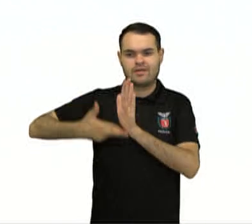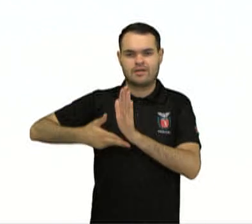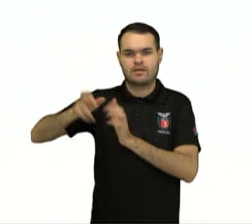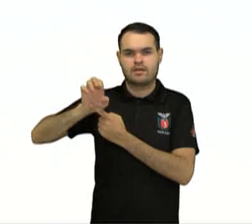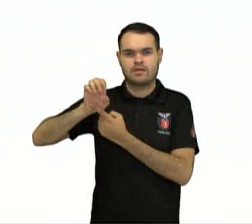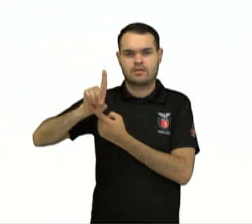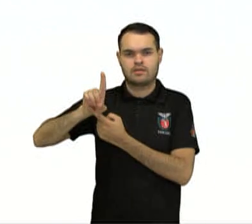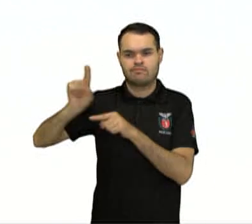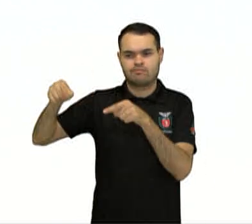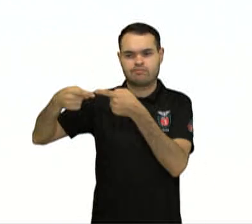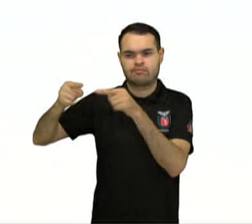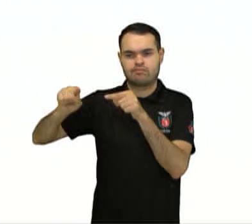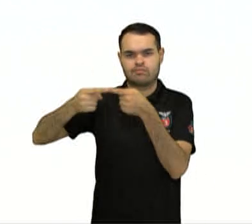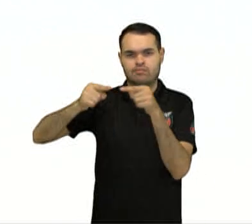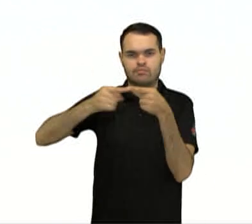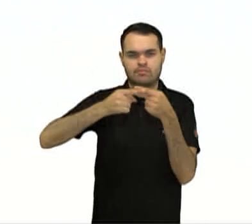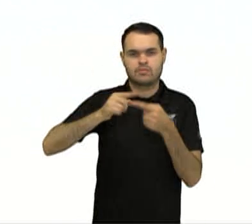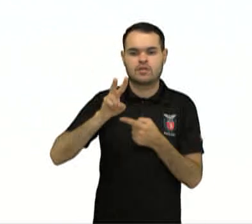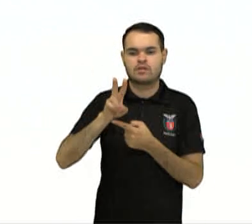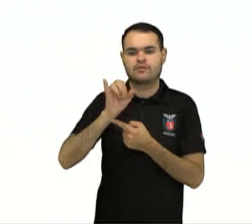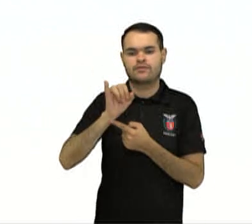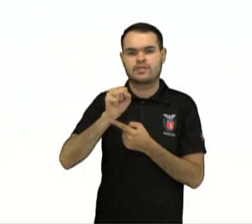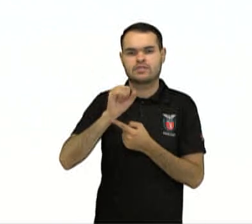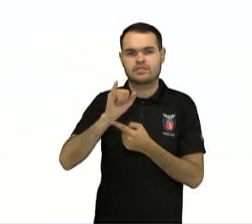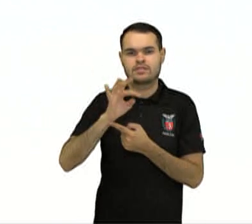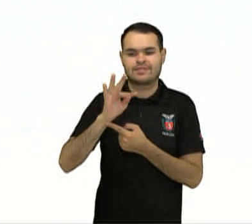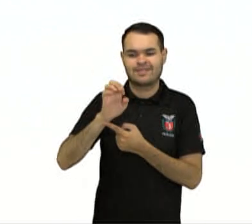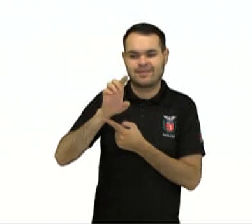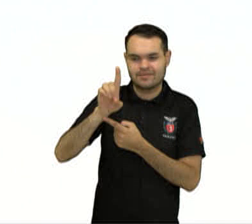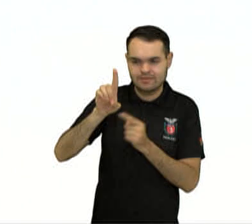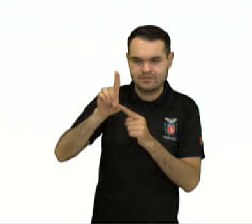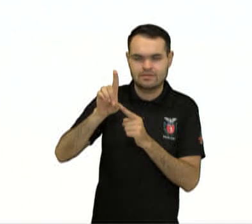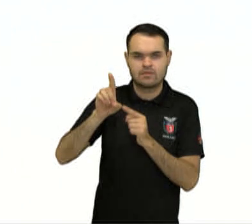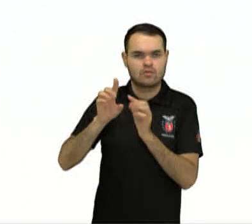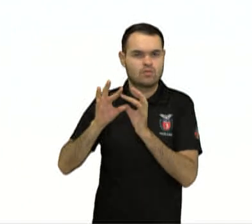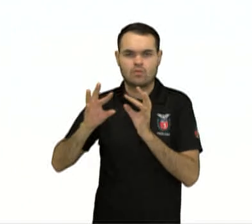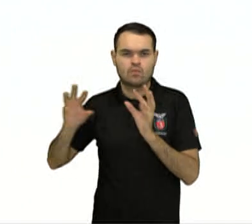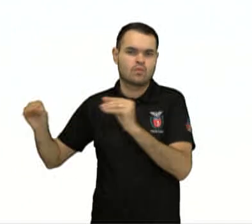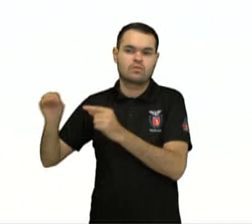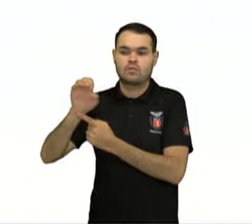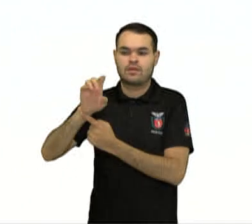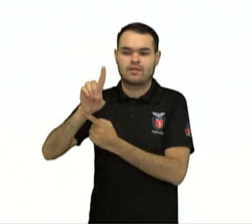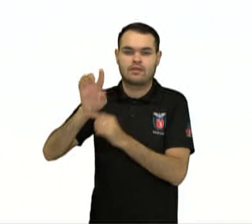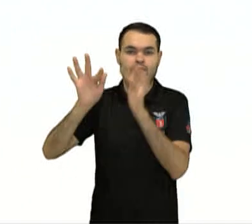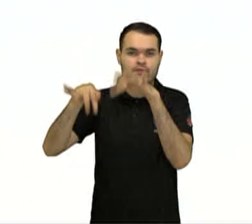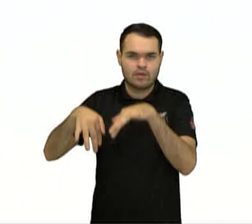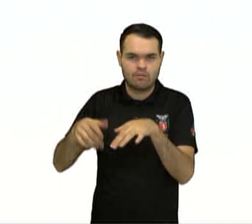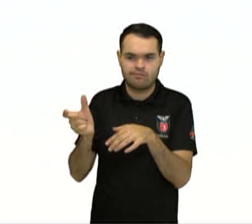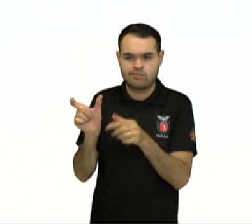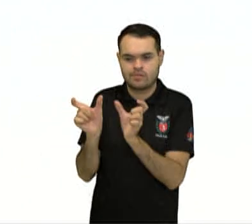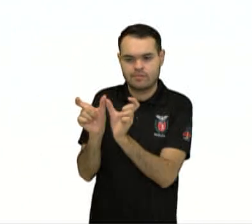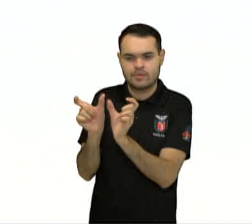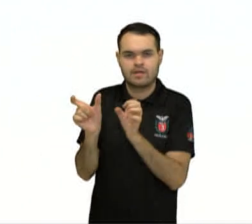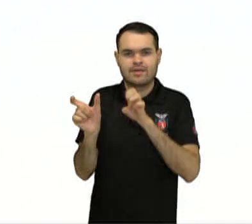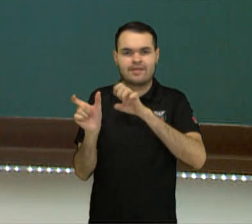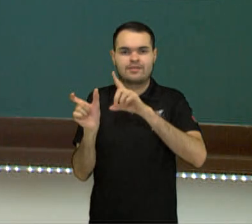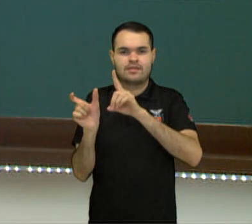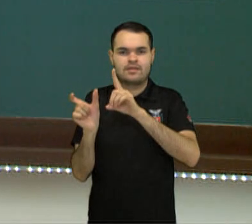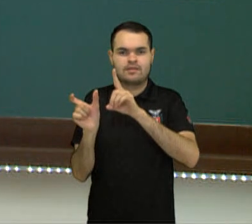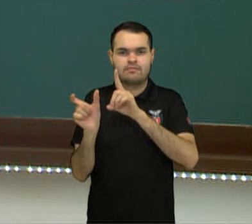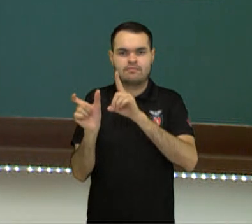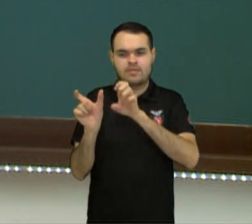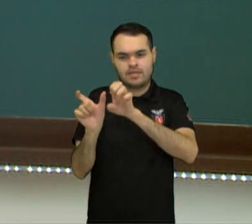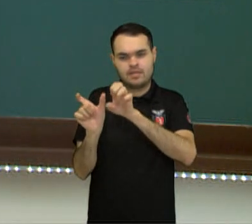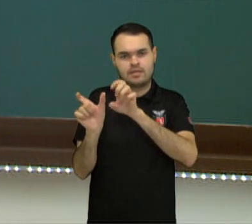Visited, traveled, loved and walked. Beleza, tá? Então, essa